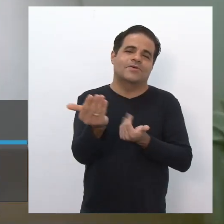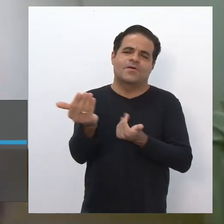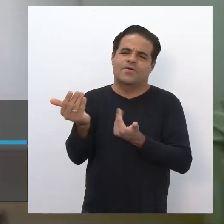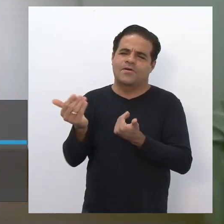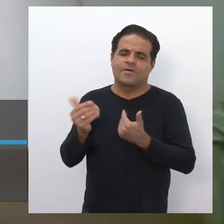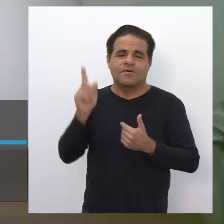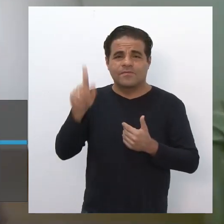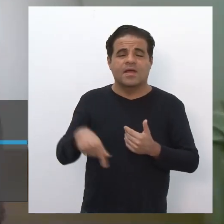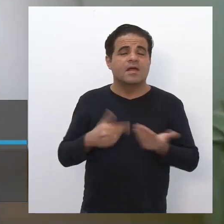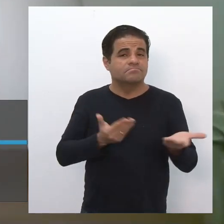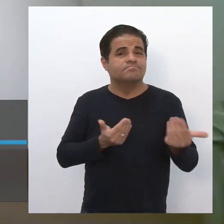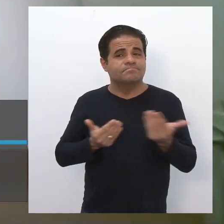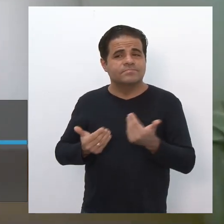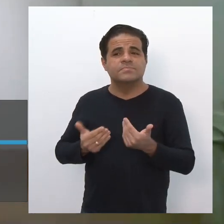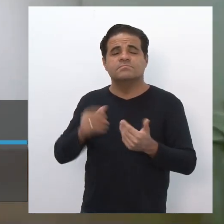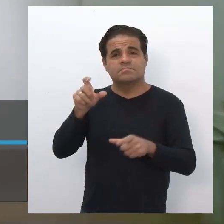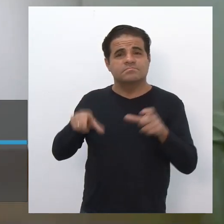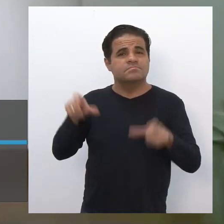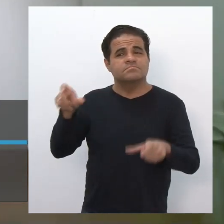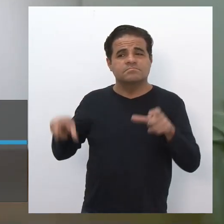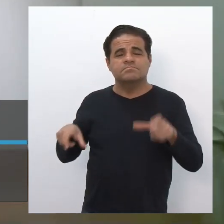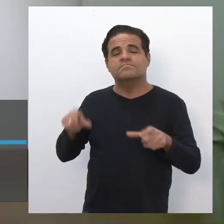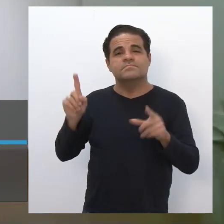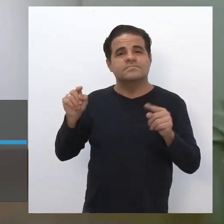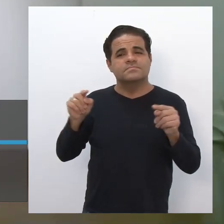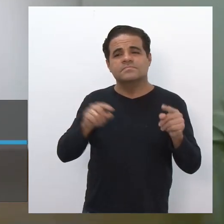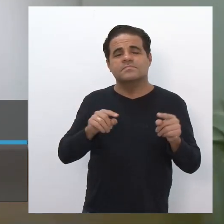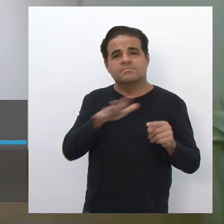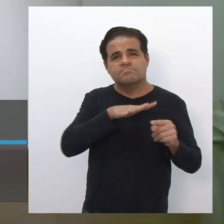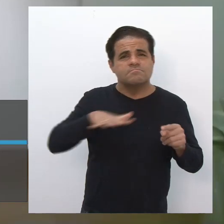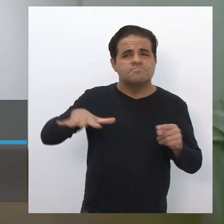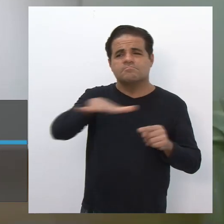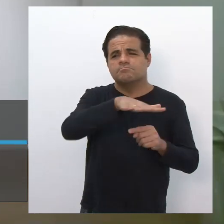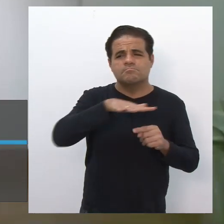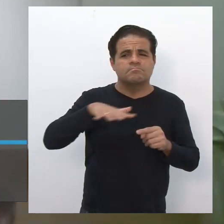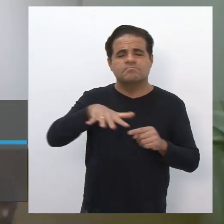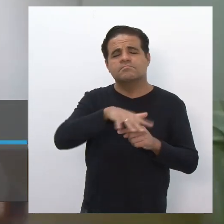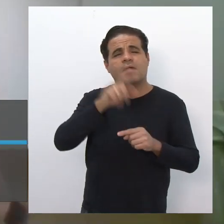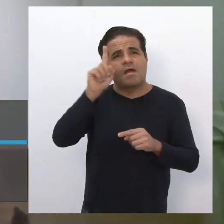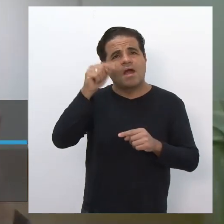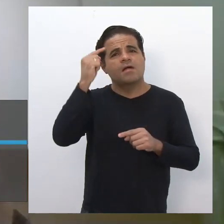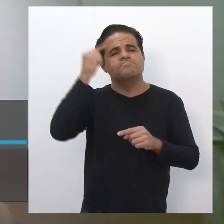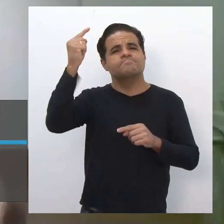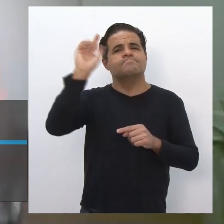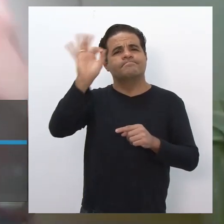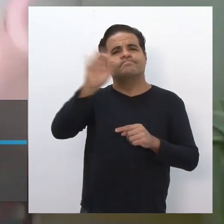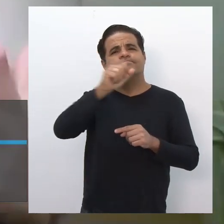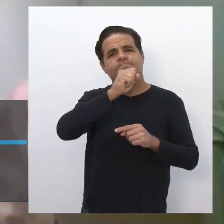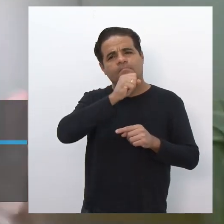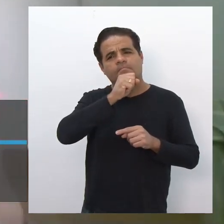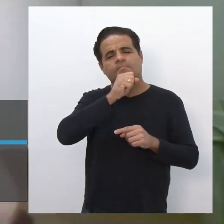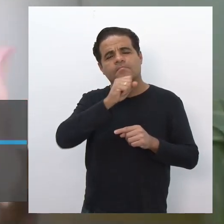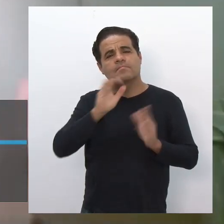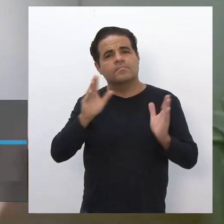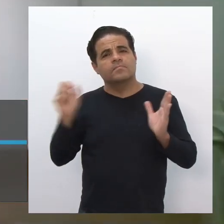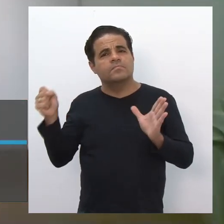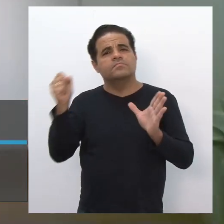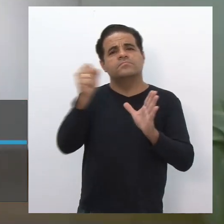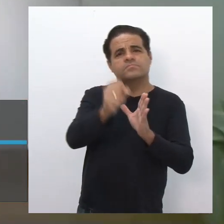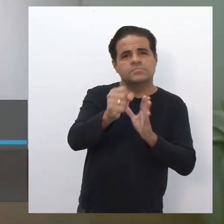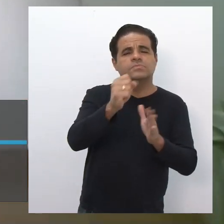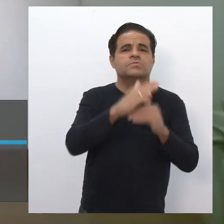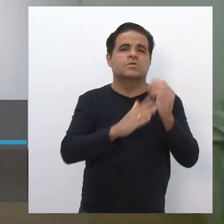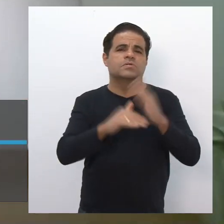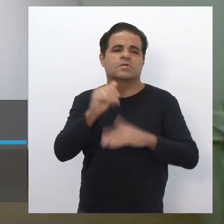o pré-adolescente, o adolescente, e o meio onde ele seria posto em